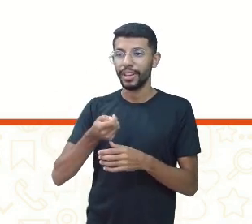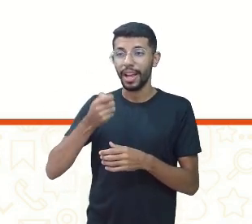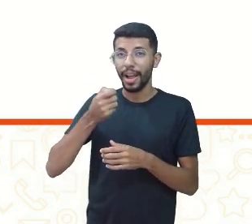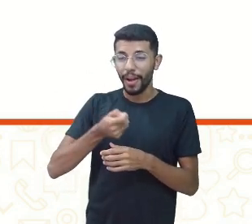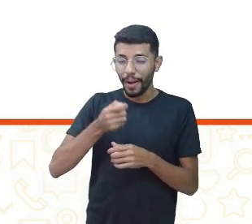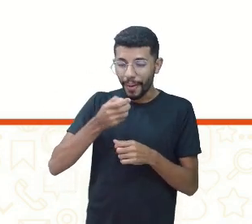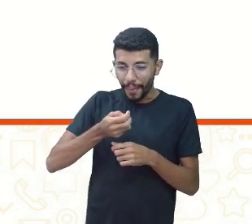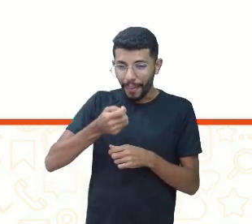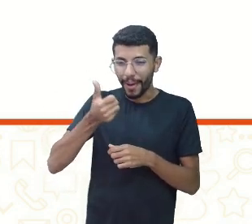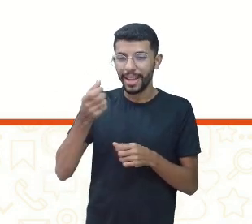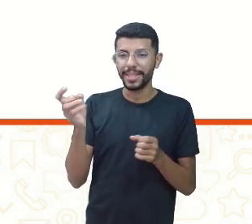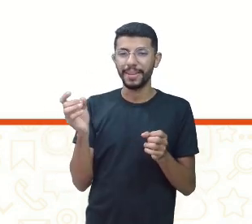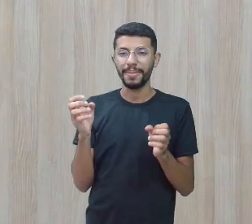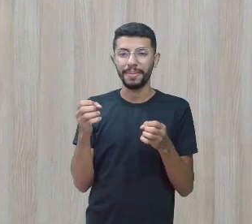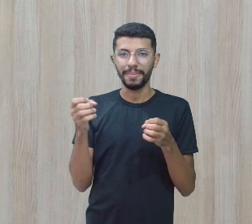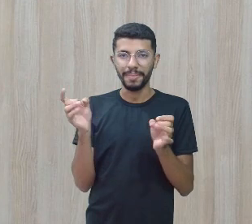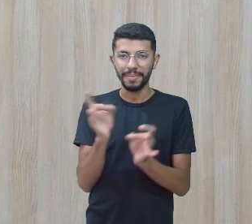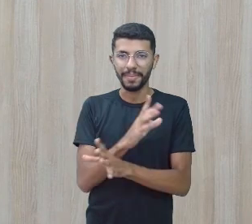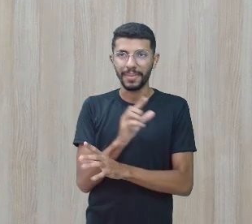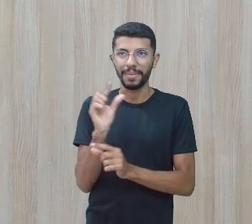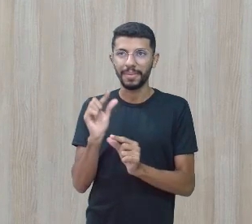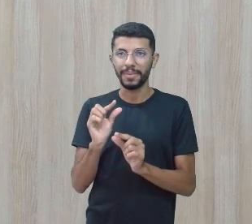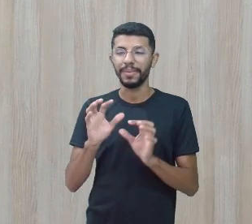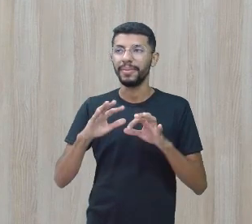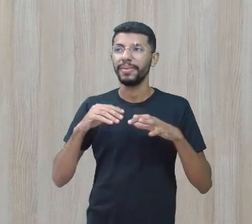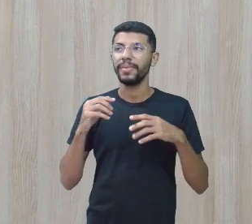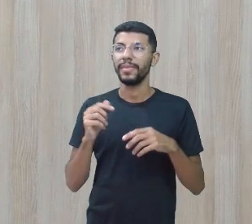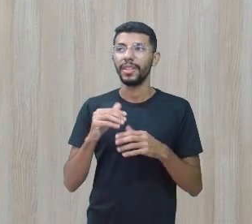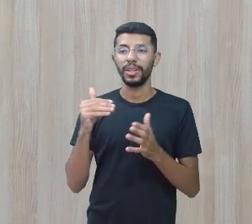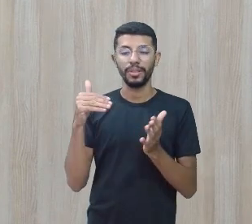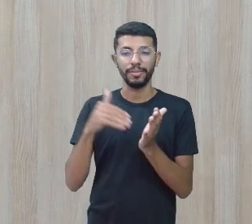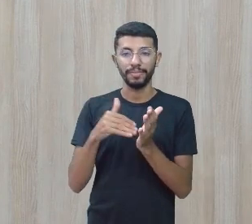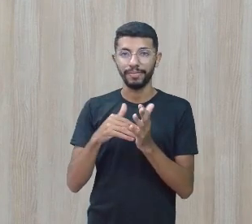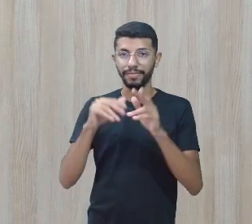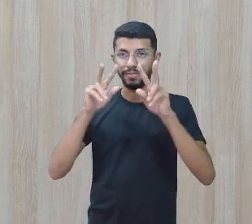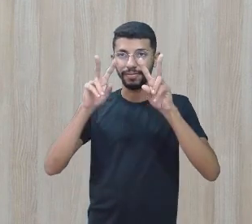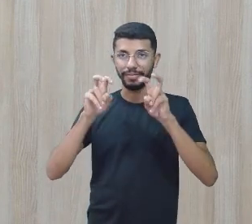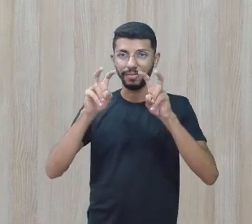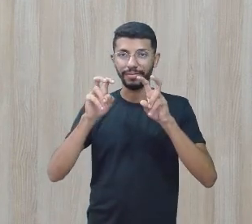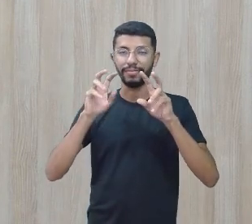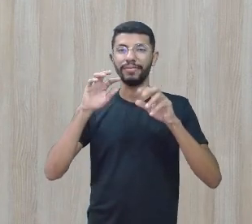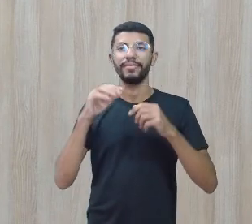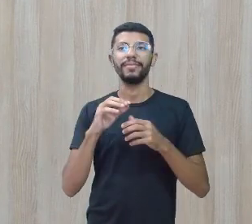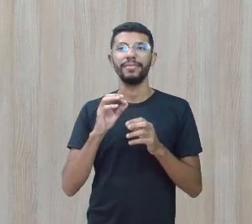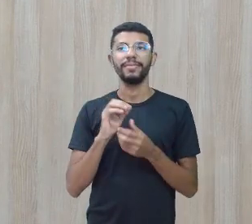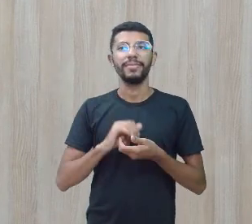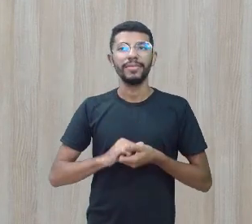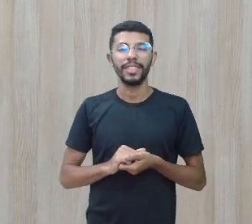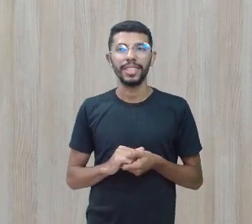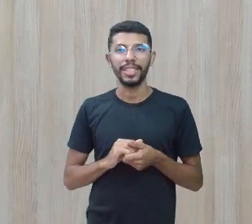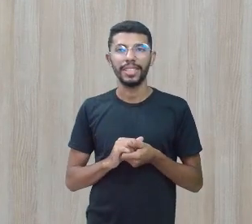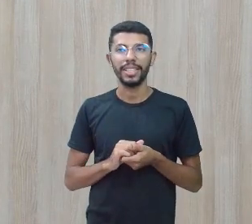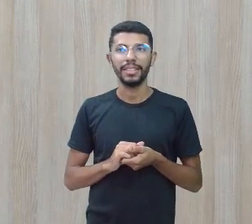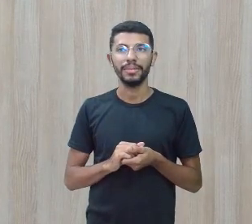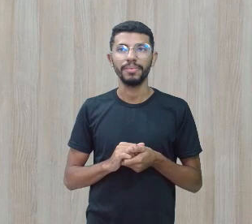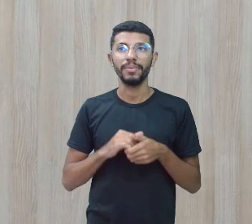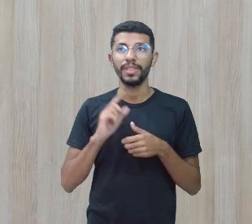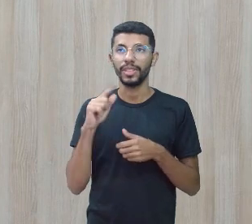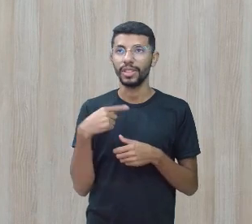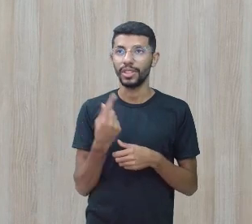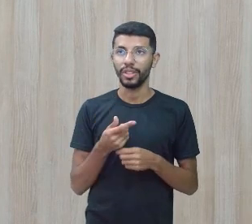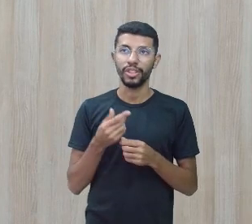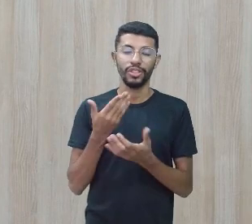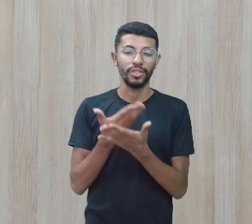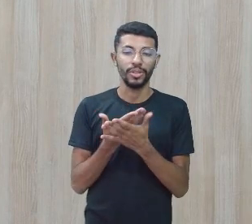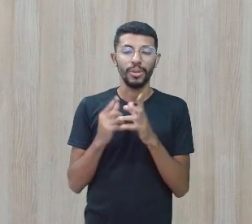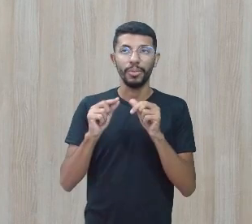nosso fim da nossa terceira e última temática. Nós falamos um pouco sobre a chegada